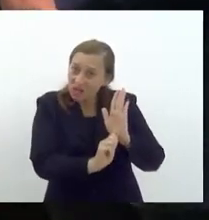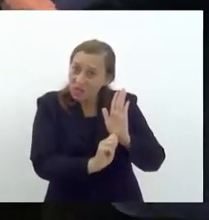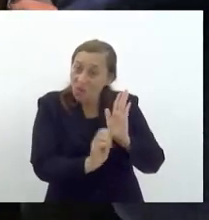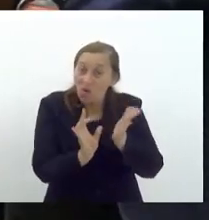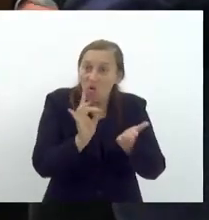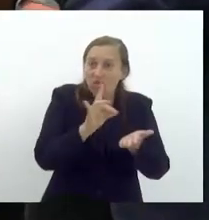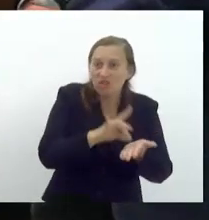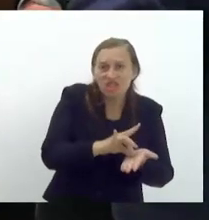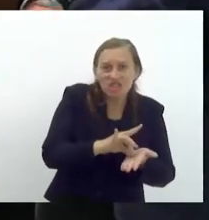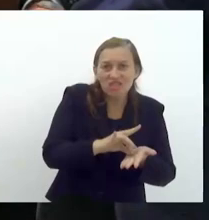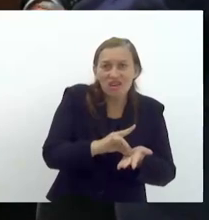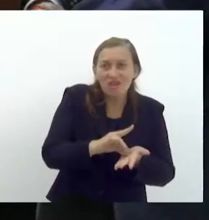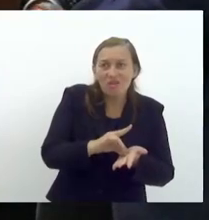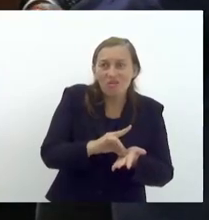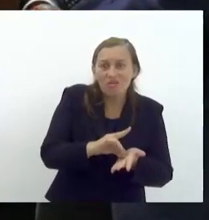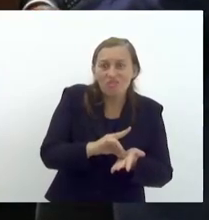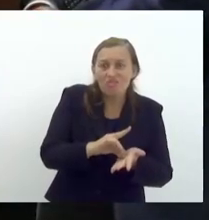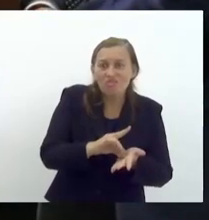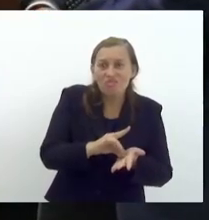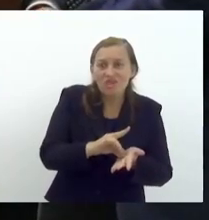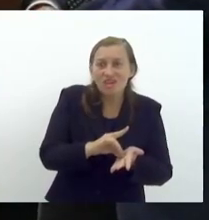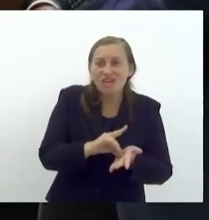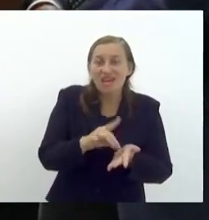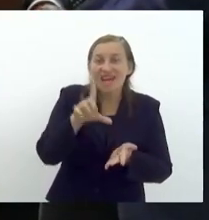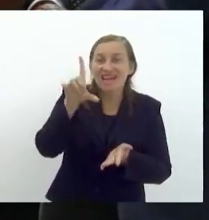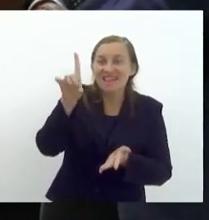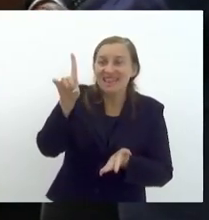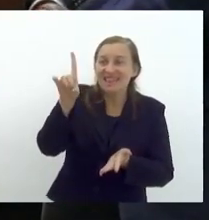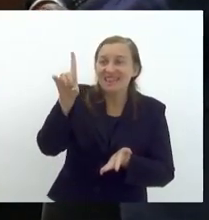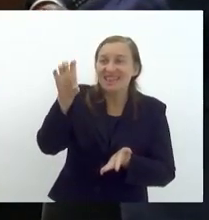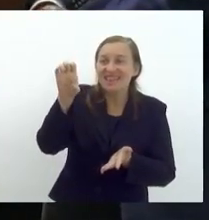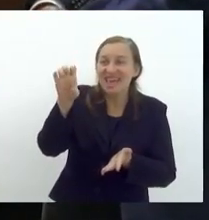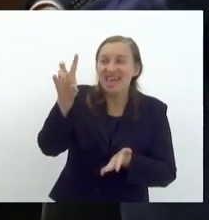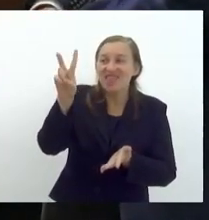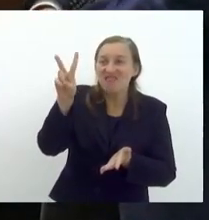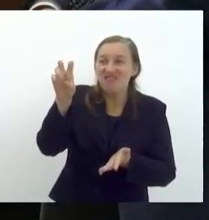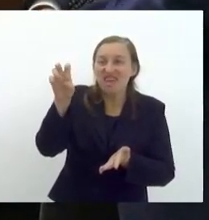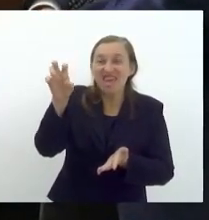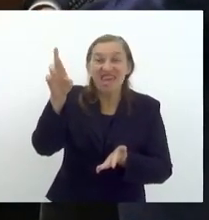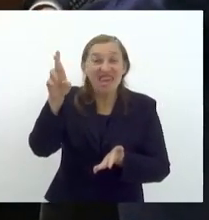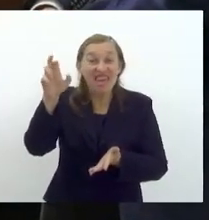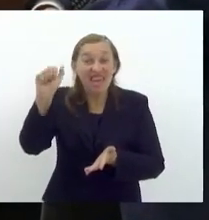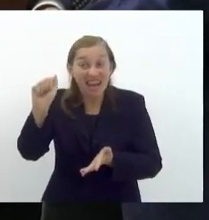era deverá não era destinará